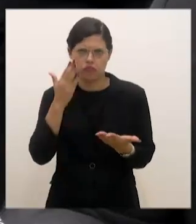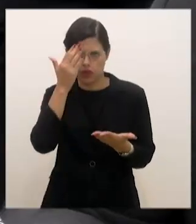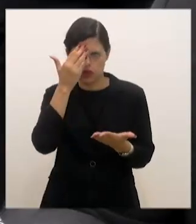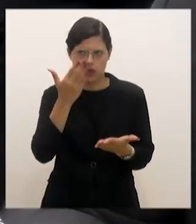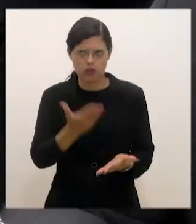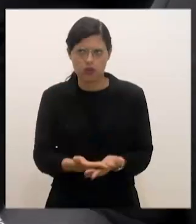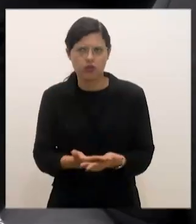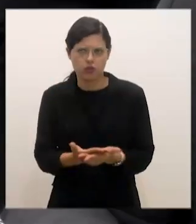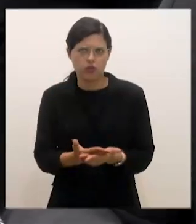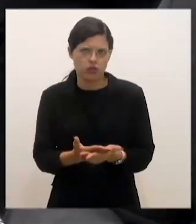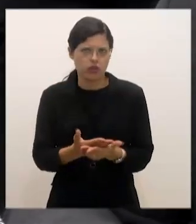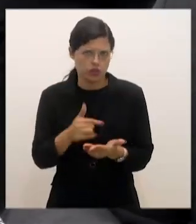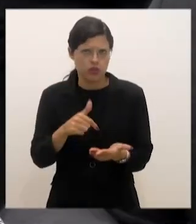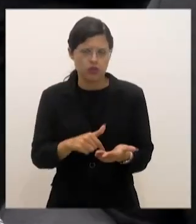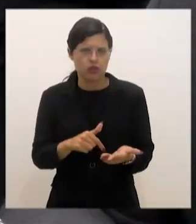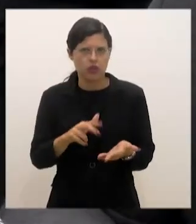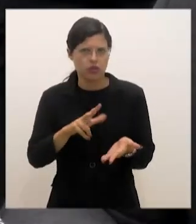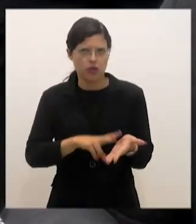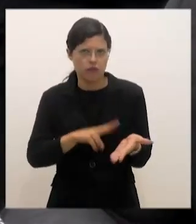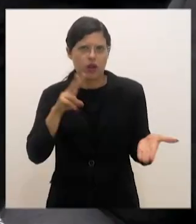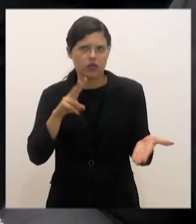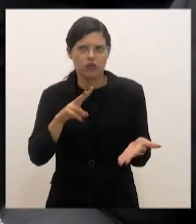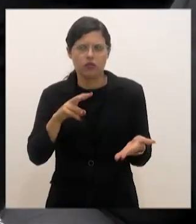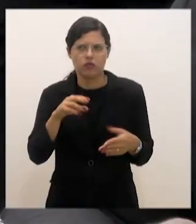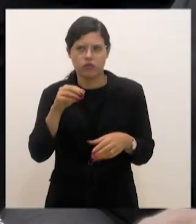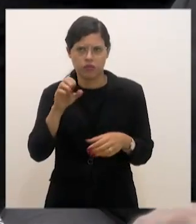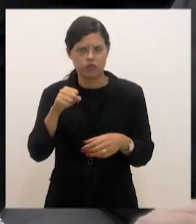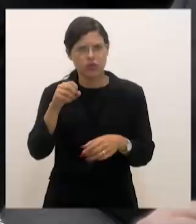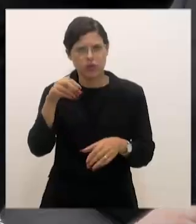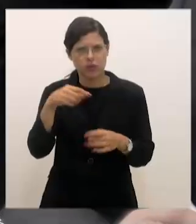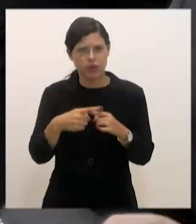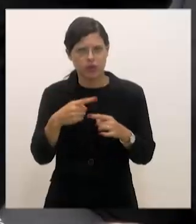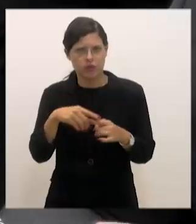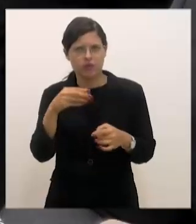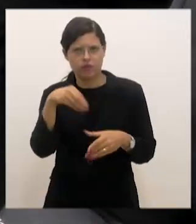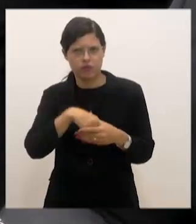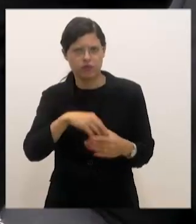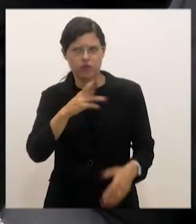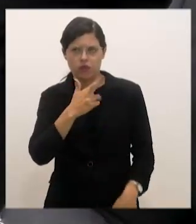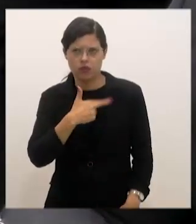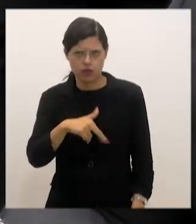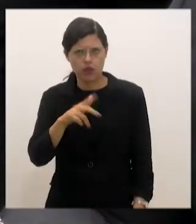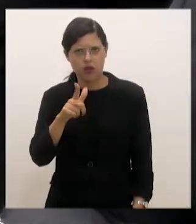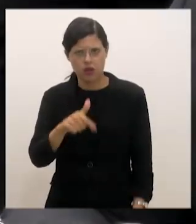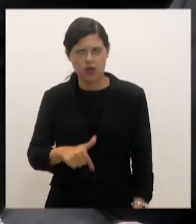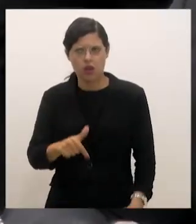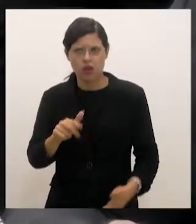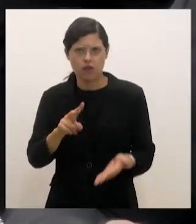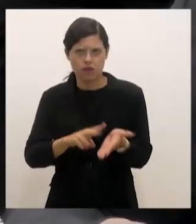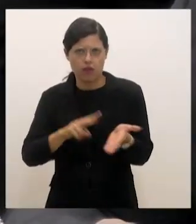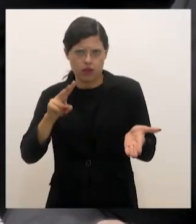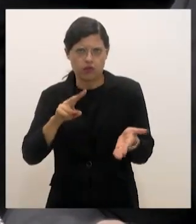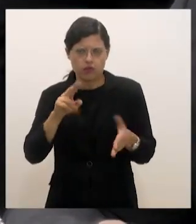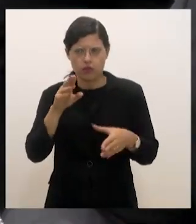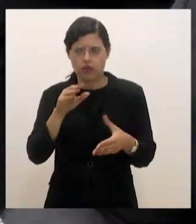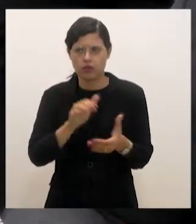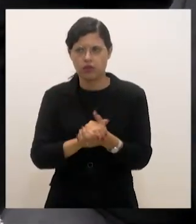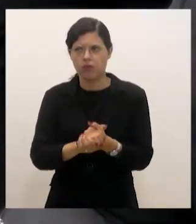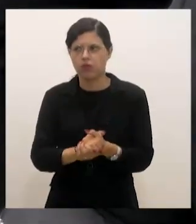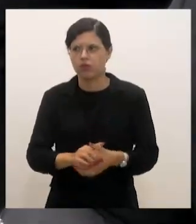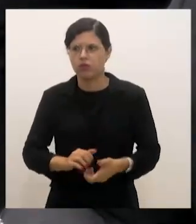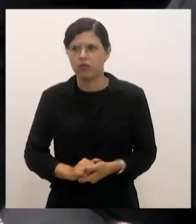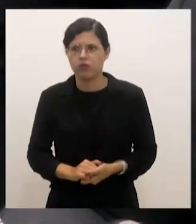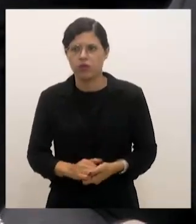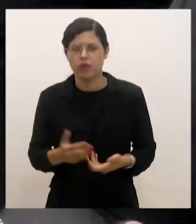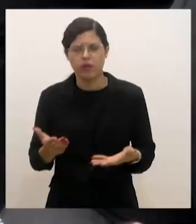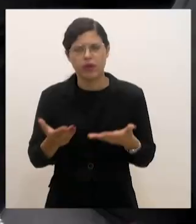dentro da fé do Candomblé e da Umbanda, ele será reconhecido como um casamento religioso dentro da sua fé. Eu